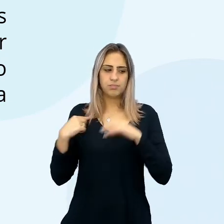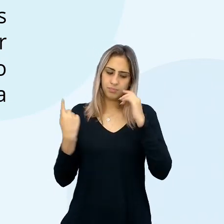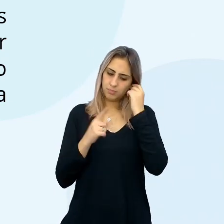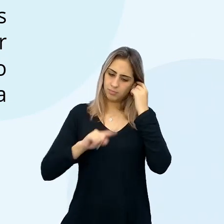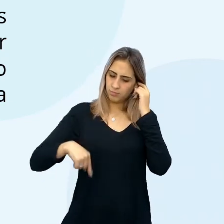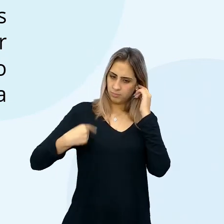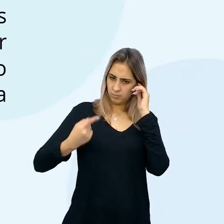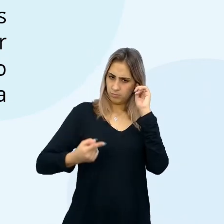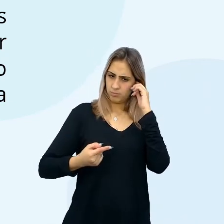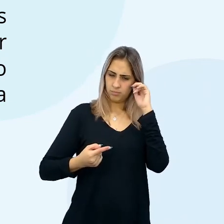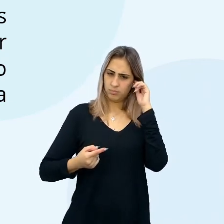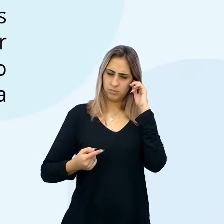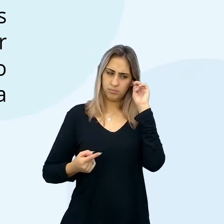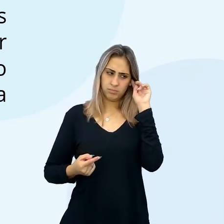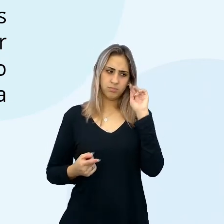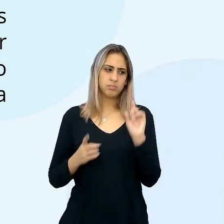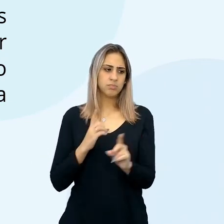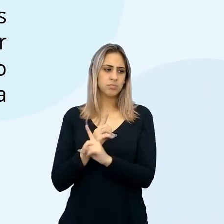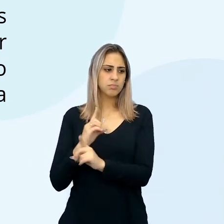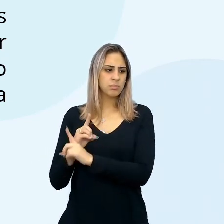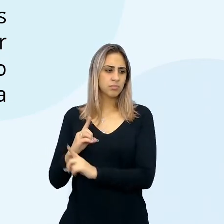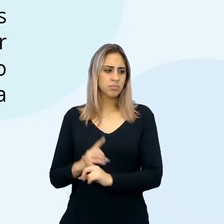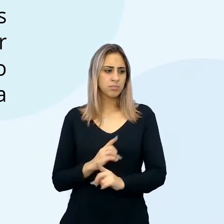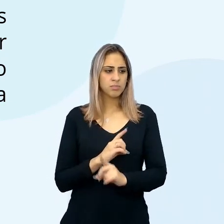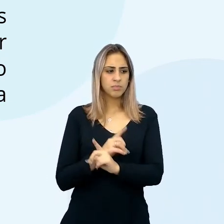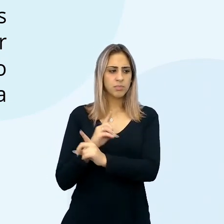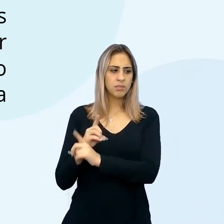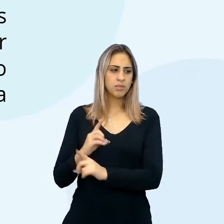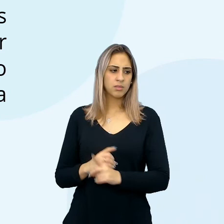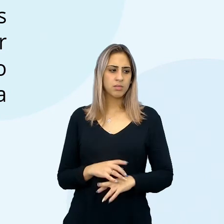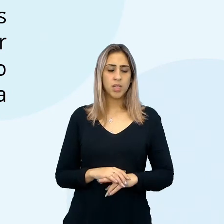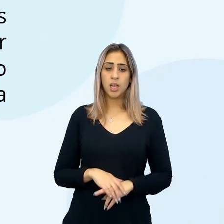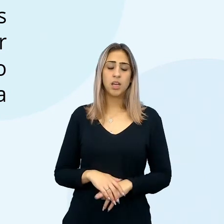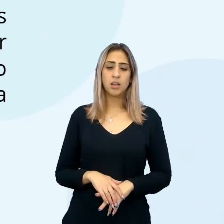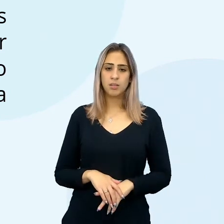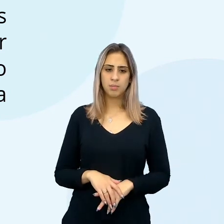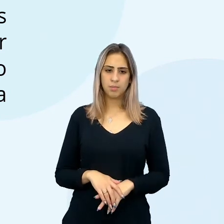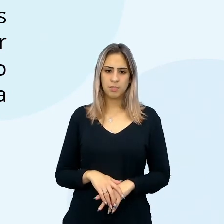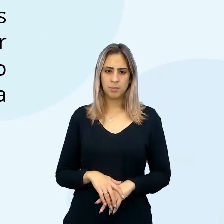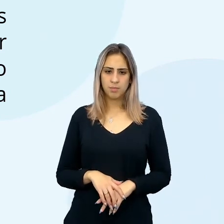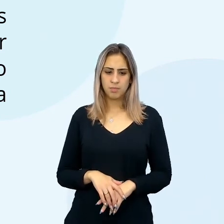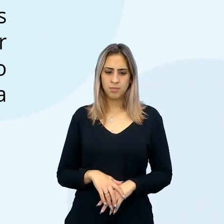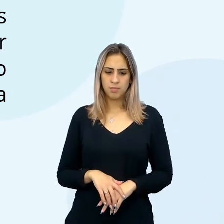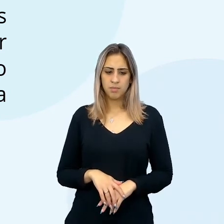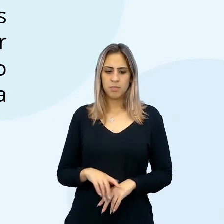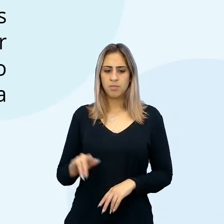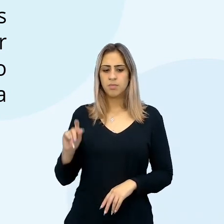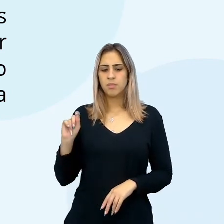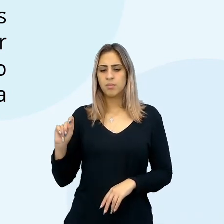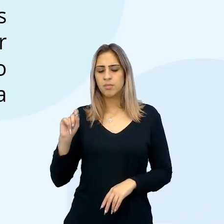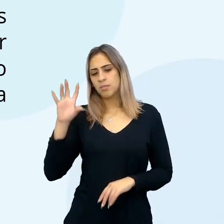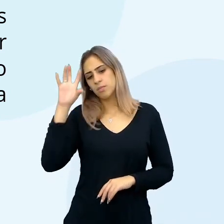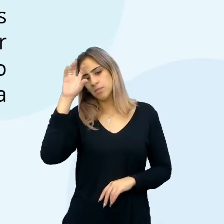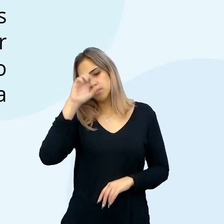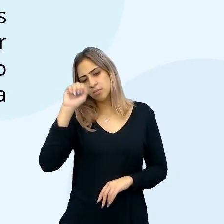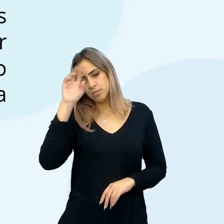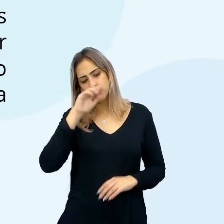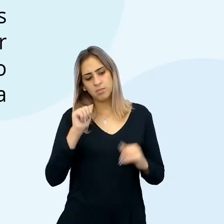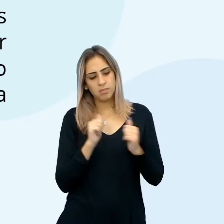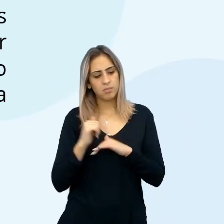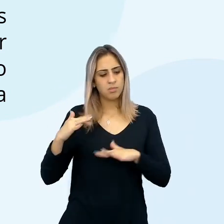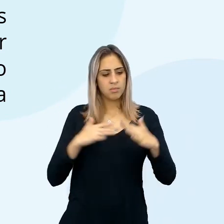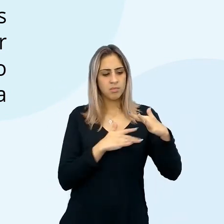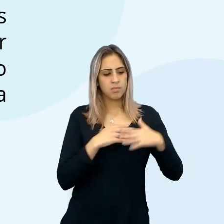próximo encontro, que é para vocês já terem ela aí na cabeça. As perguntas são: quem aprende com esse fluxo